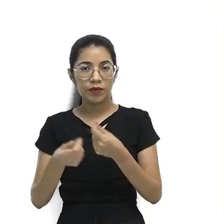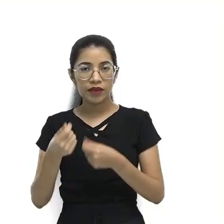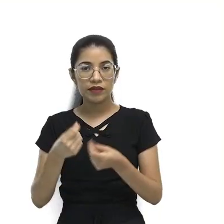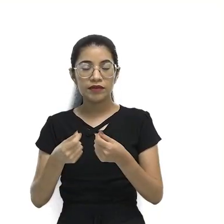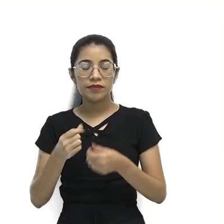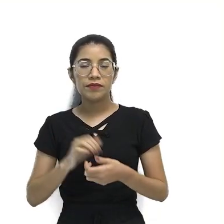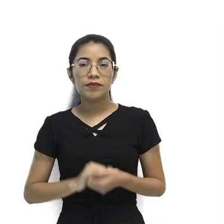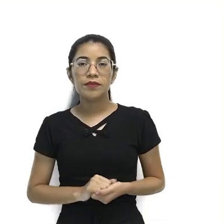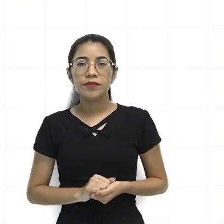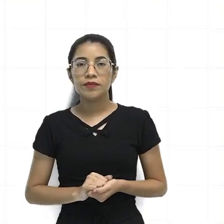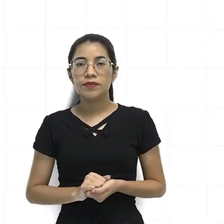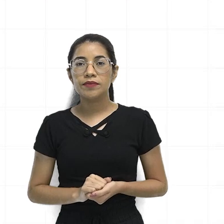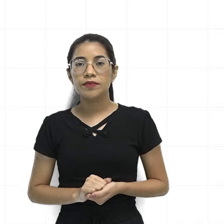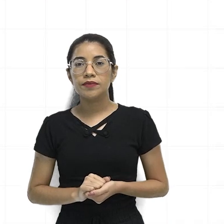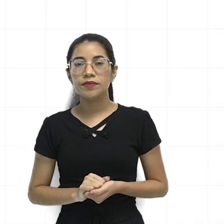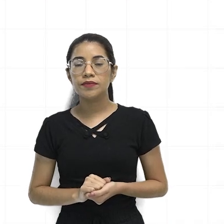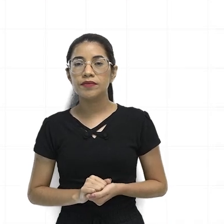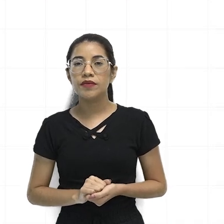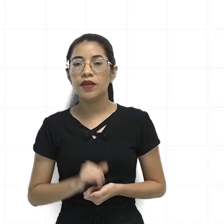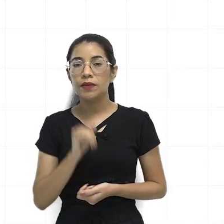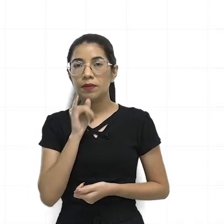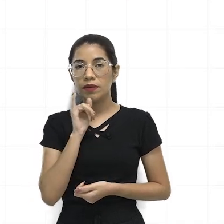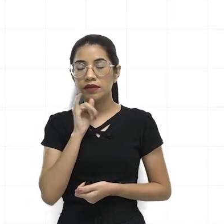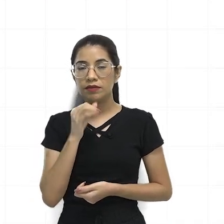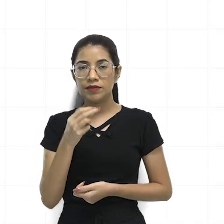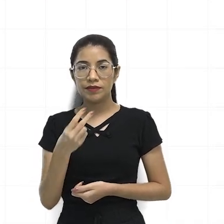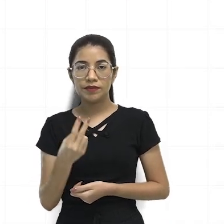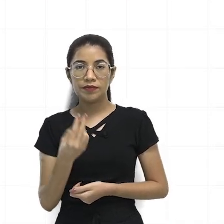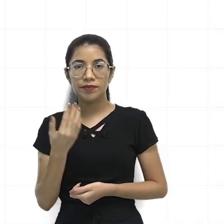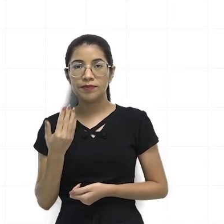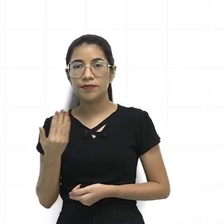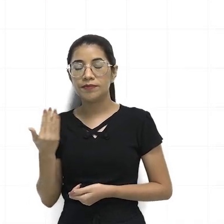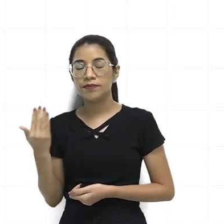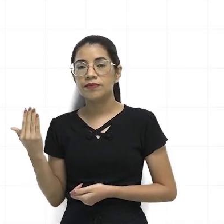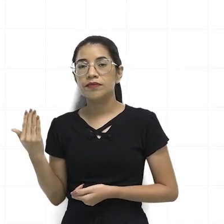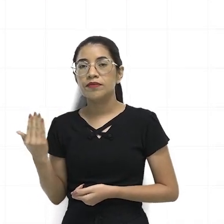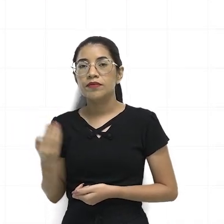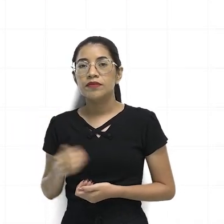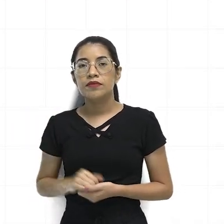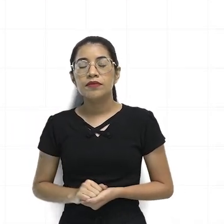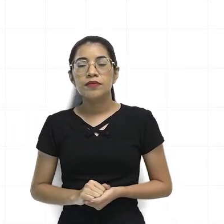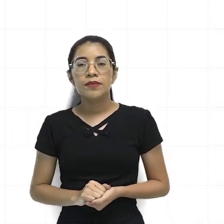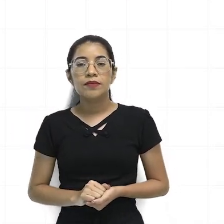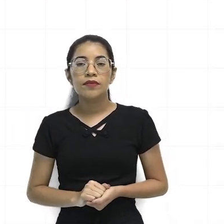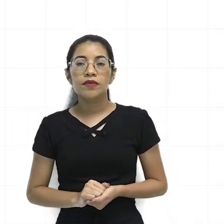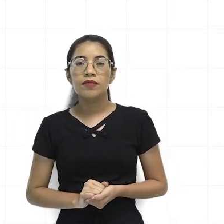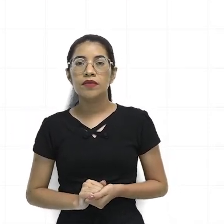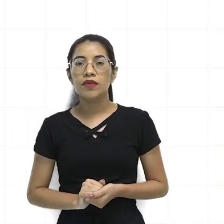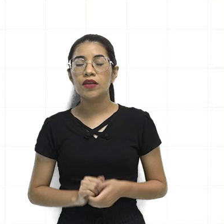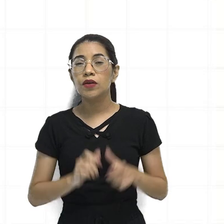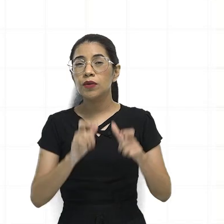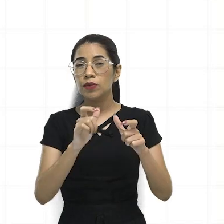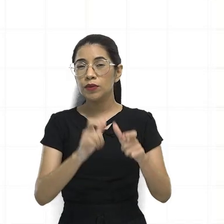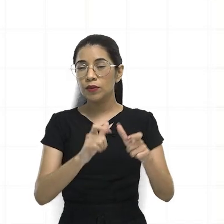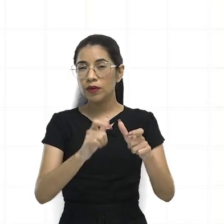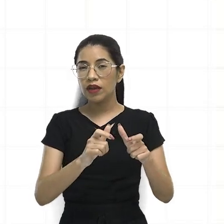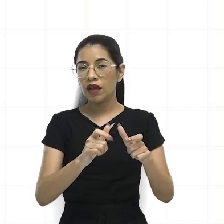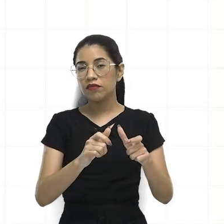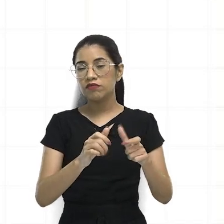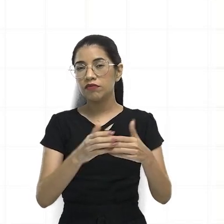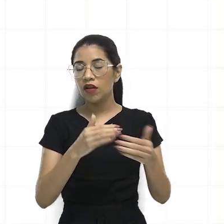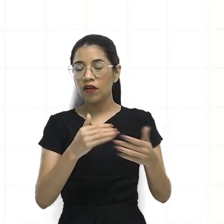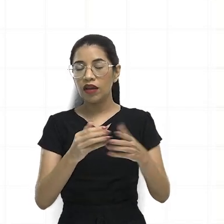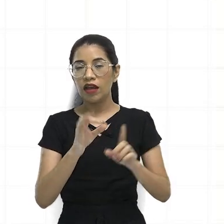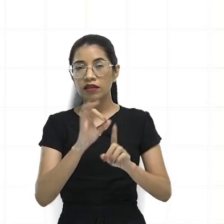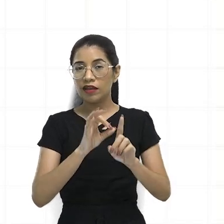próxima? Olha esse exemplo de número 2 agora. Em certa localidade, a temperatura às 5